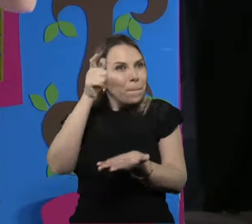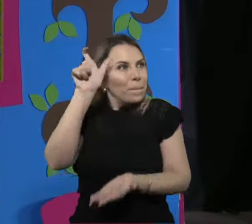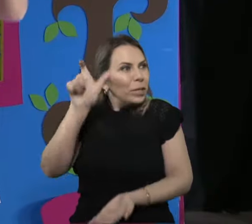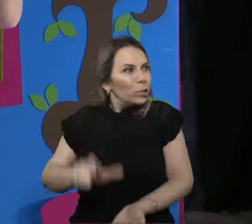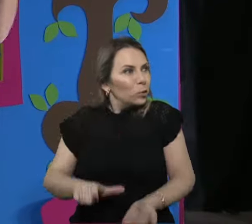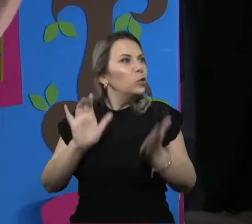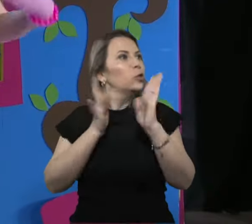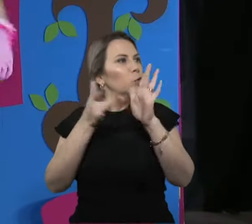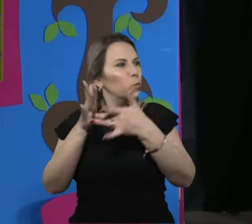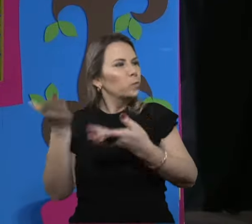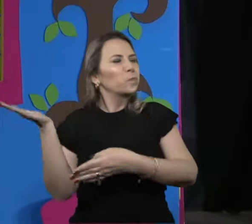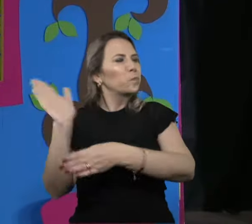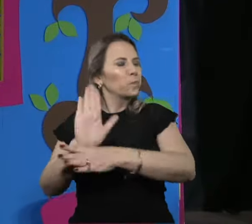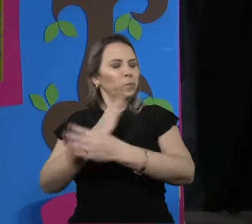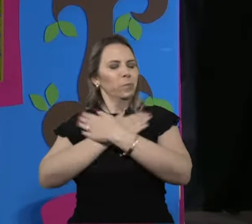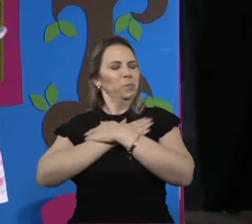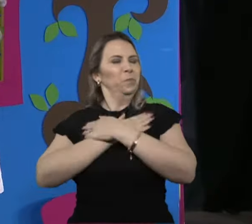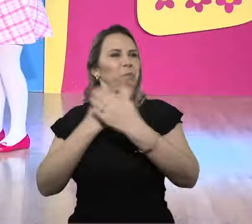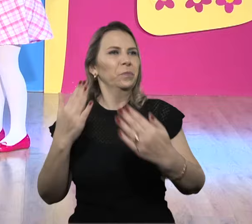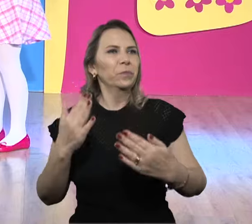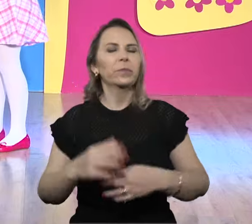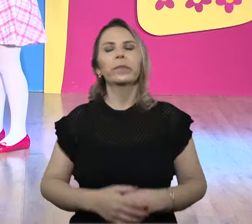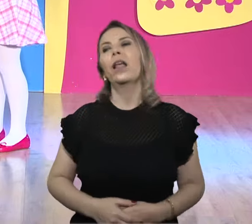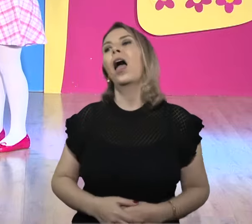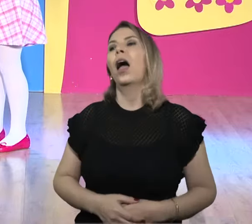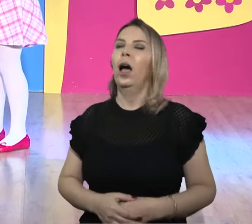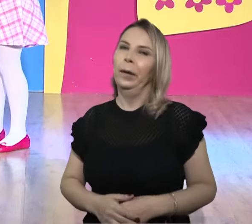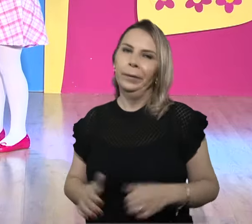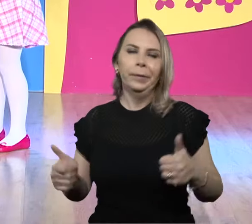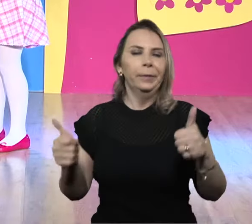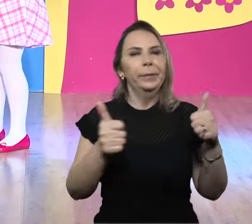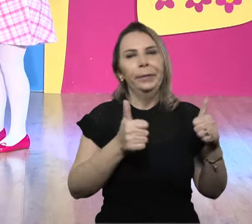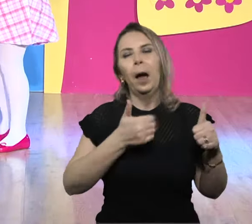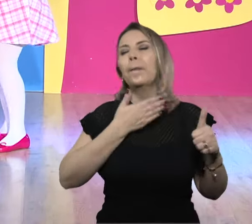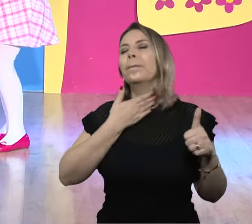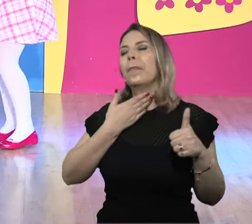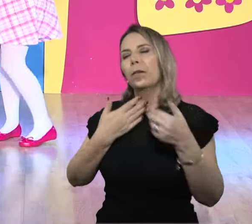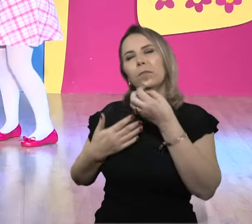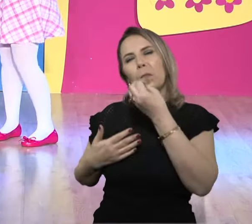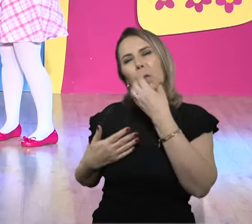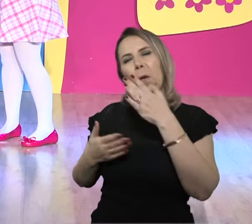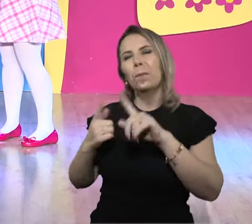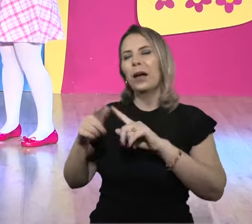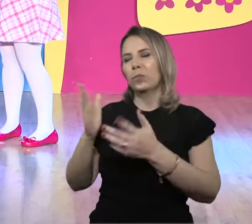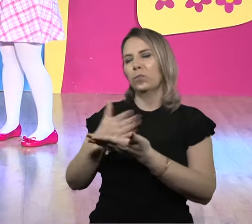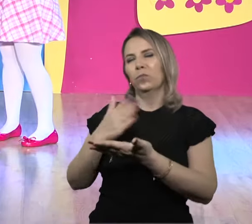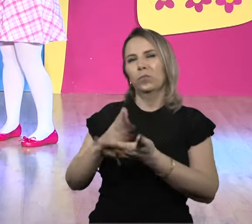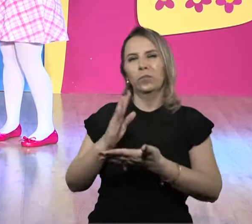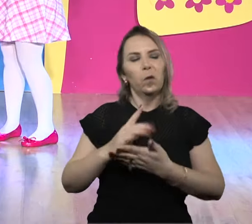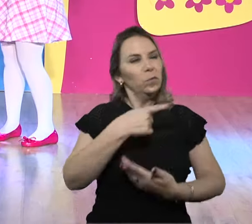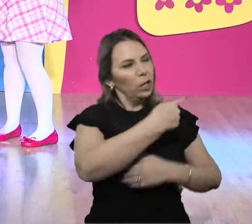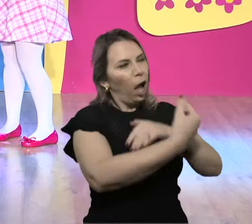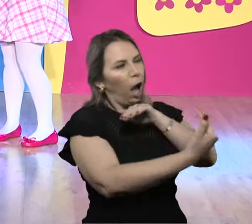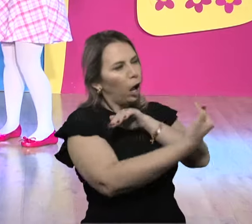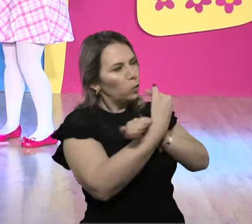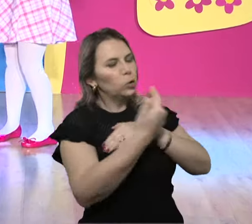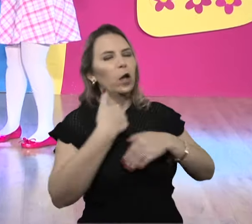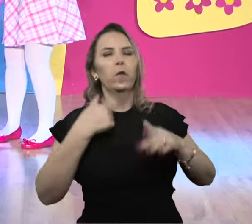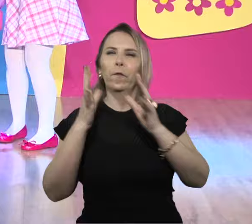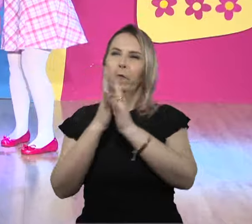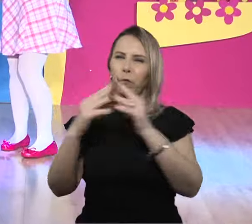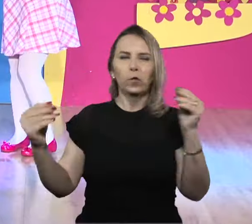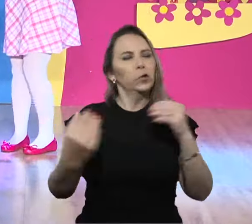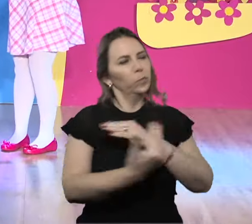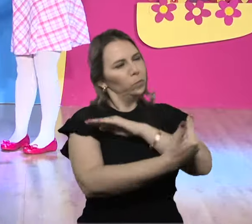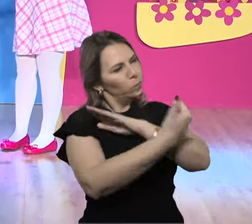ele viver de novo, vivinho. Gente, o papo tá bom, tá ótimo, mas agora pra amanhã vamos lá, você tem que me